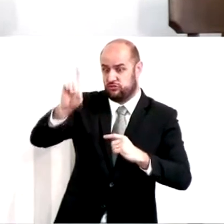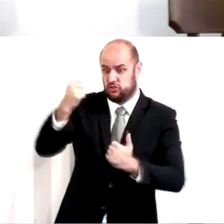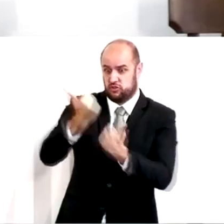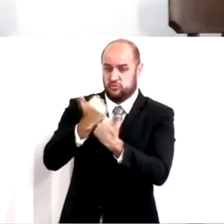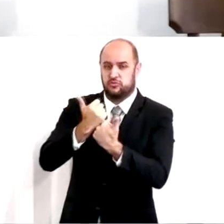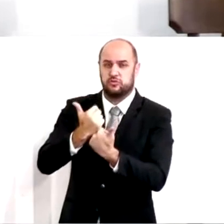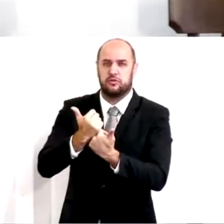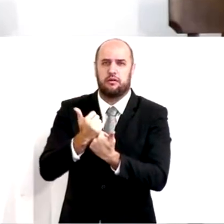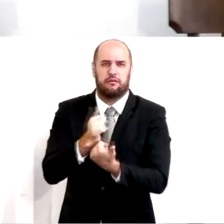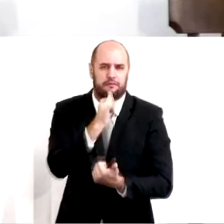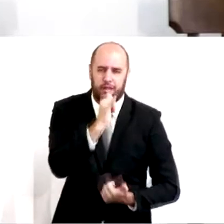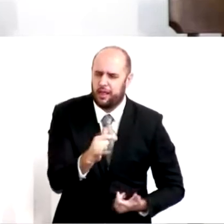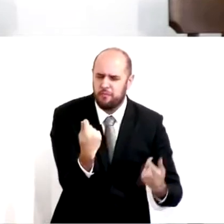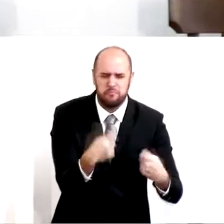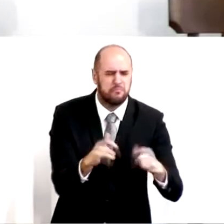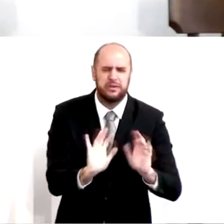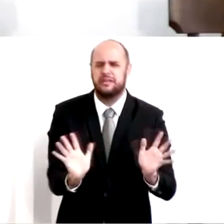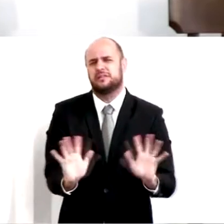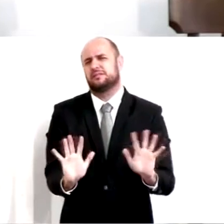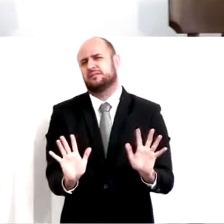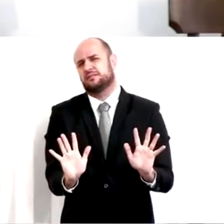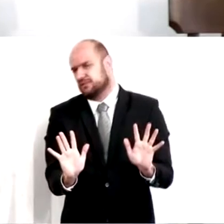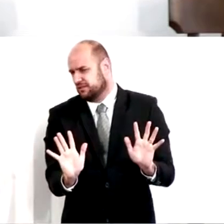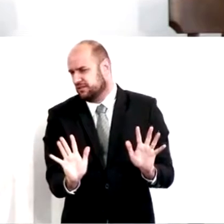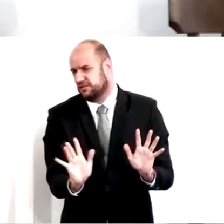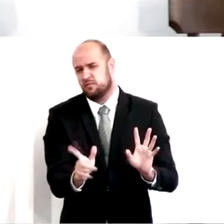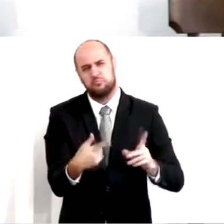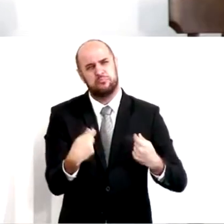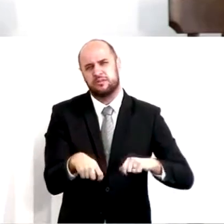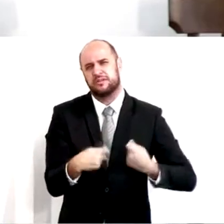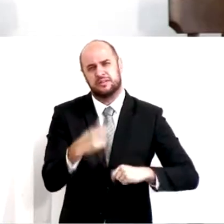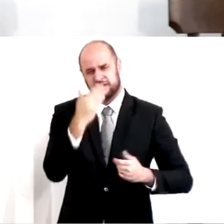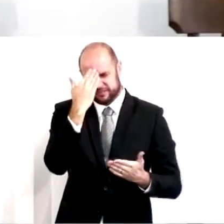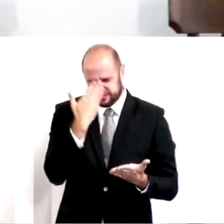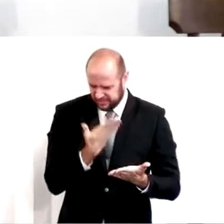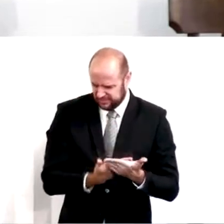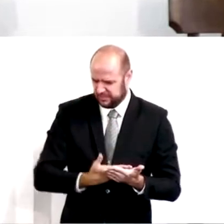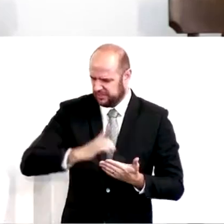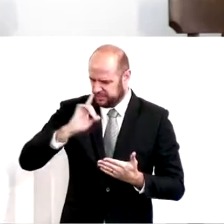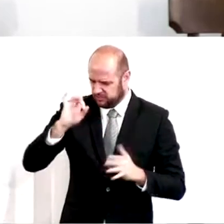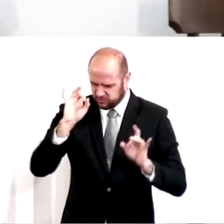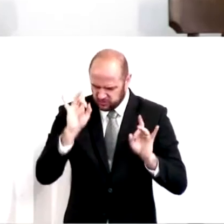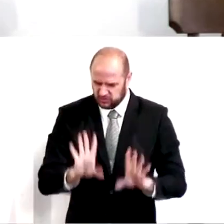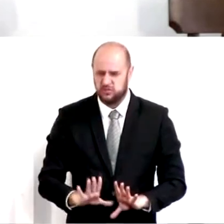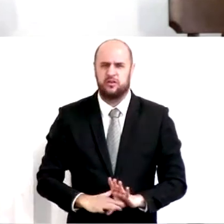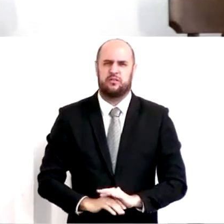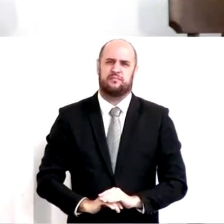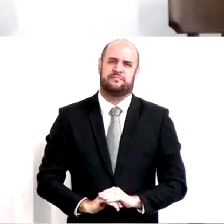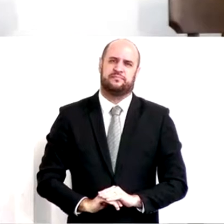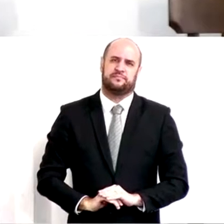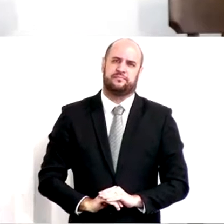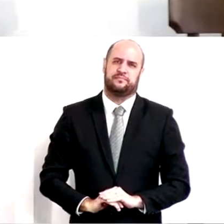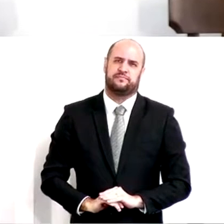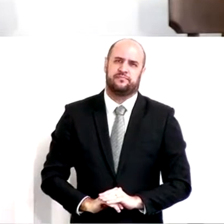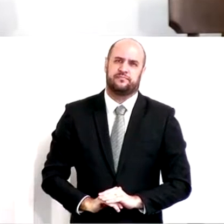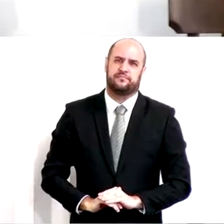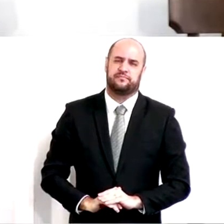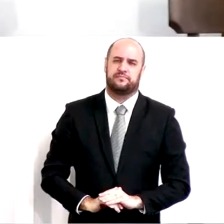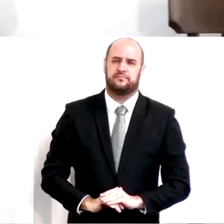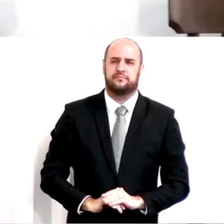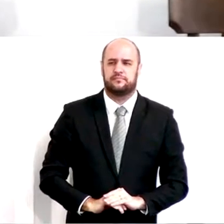Cristo venceu, para que você não precise viver embasado no seu próprio conhecimento e nem embasado em falsos deuses.